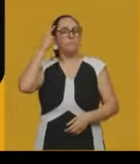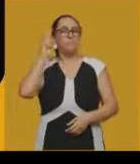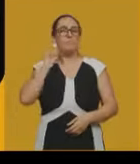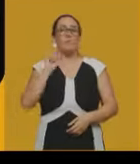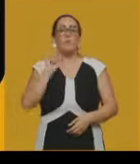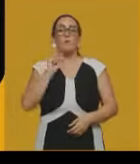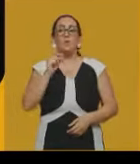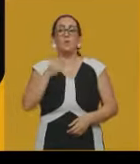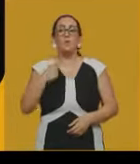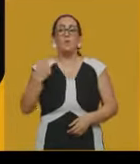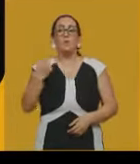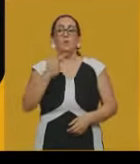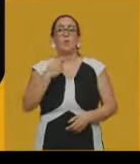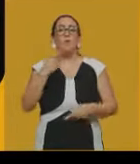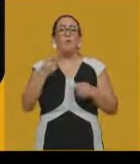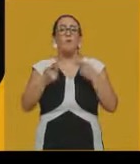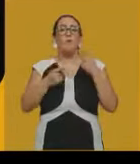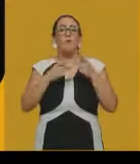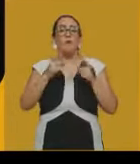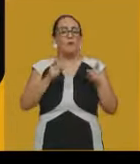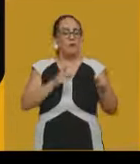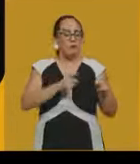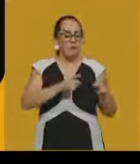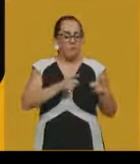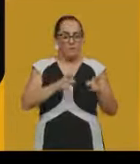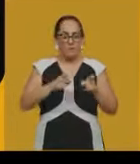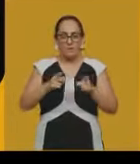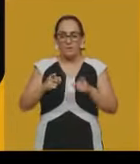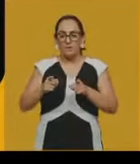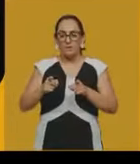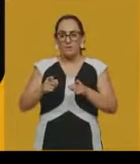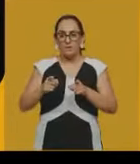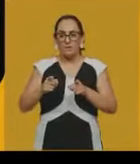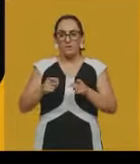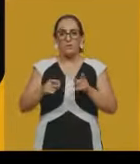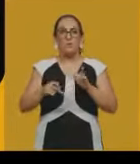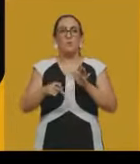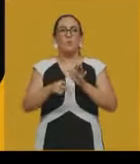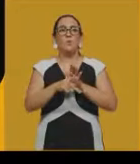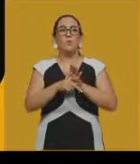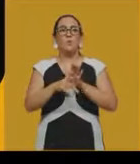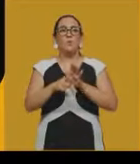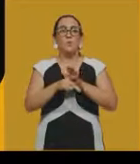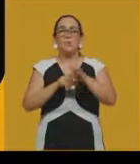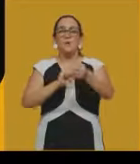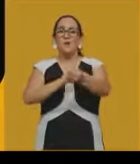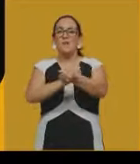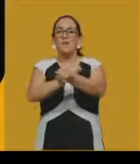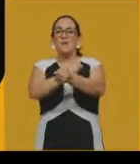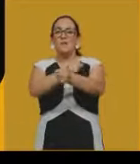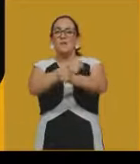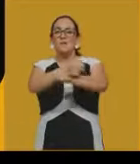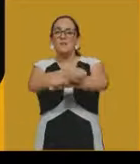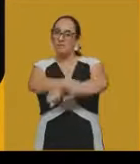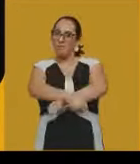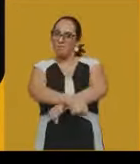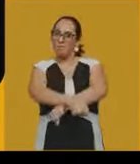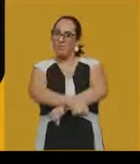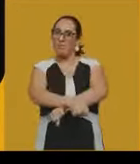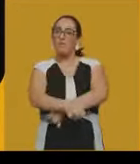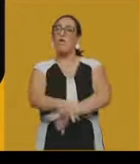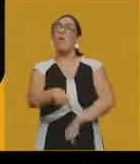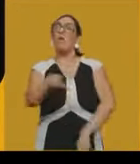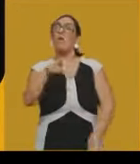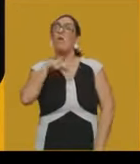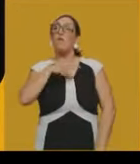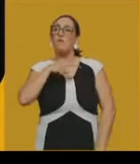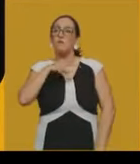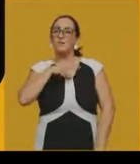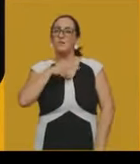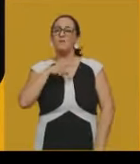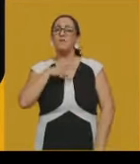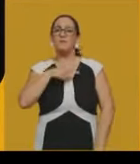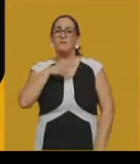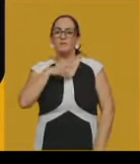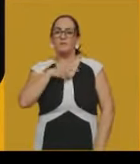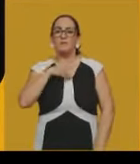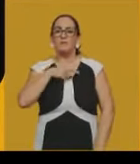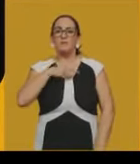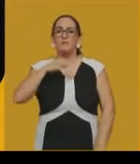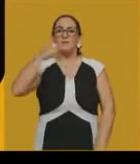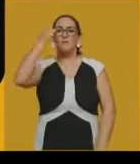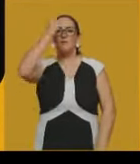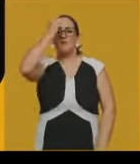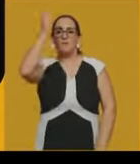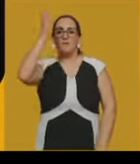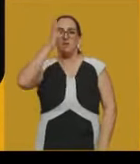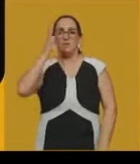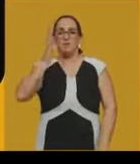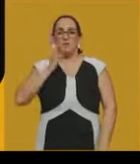estamos tratando de um período em que o regime de escravidão, ele está presente, ou seja, o Brasil, ele